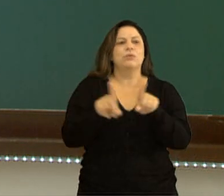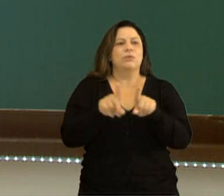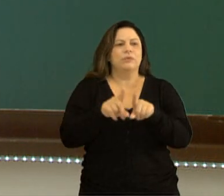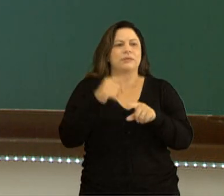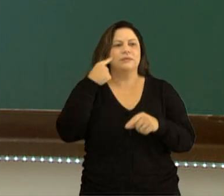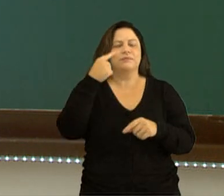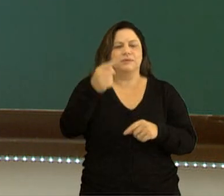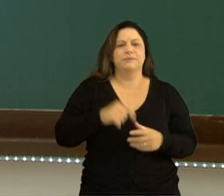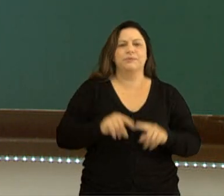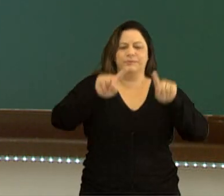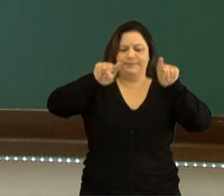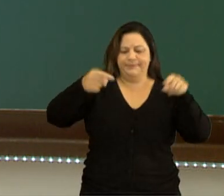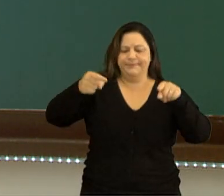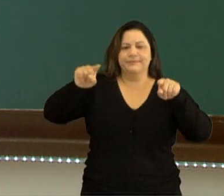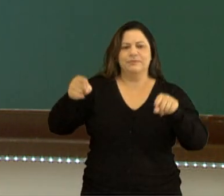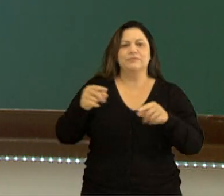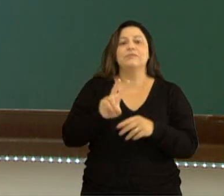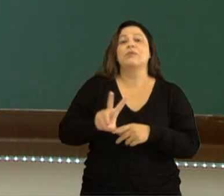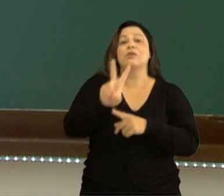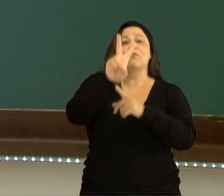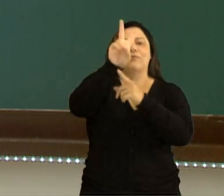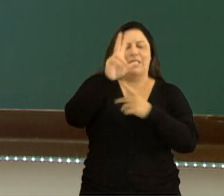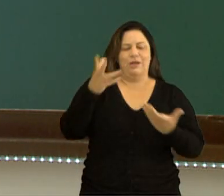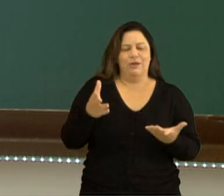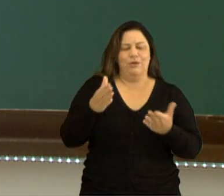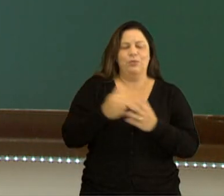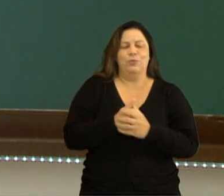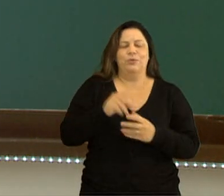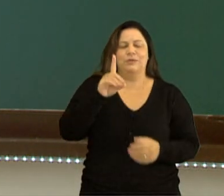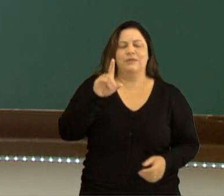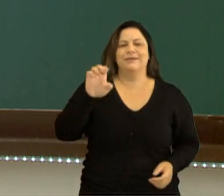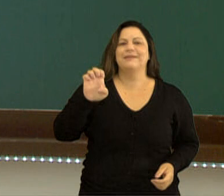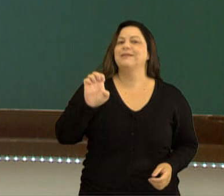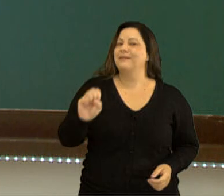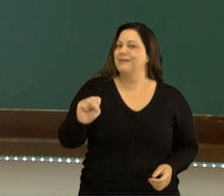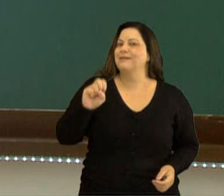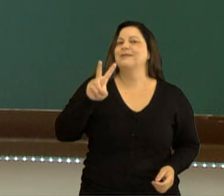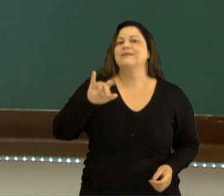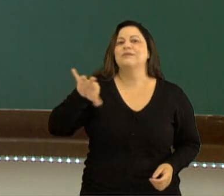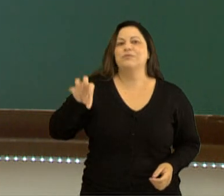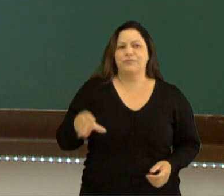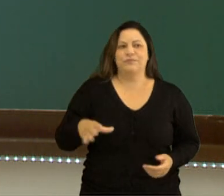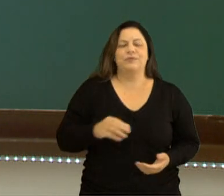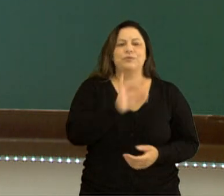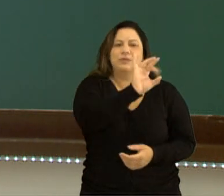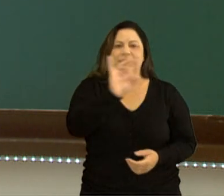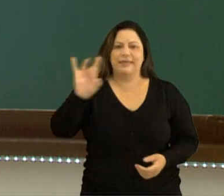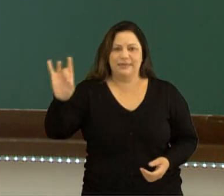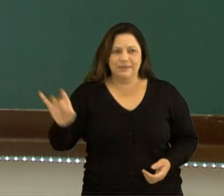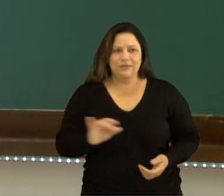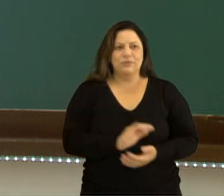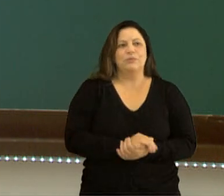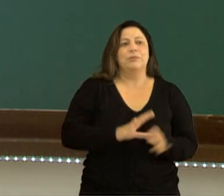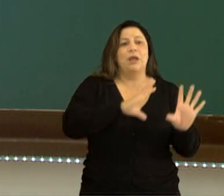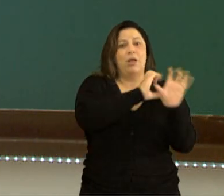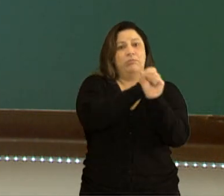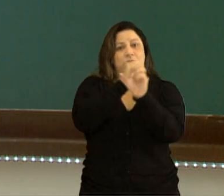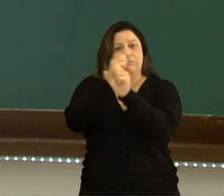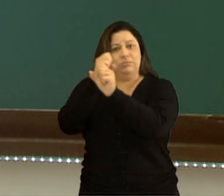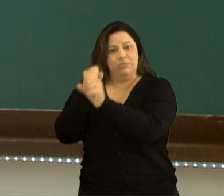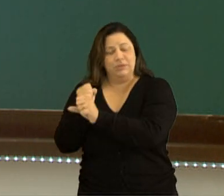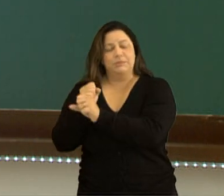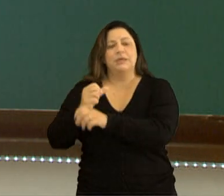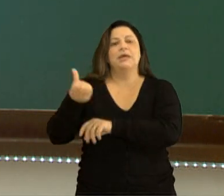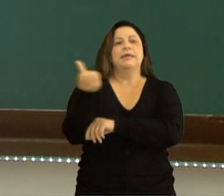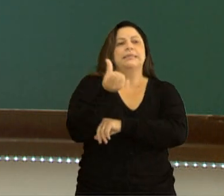essa daqui, que seriam os valores dos desvios de cada um dos empregados. Agora, fazendo esta somatória que